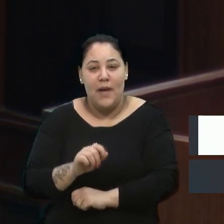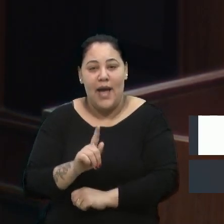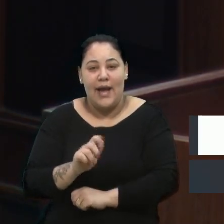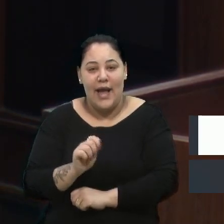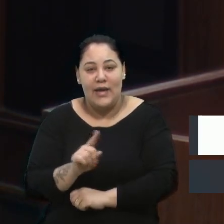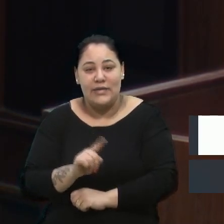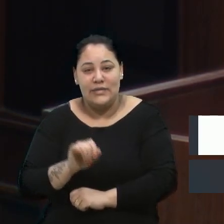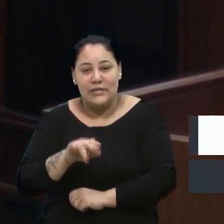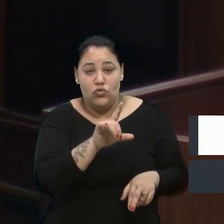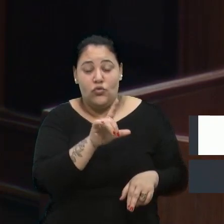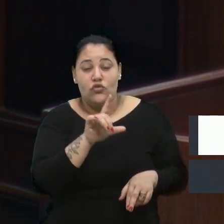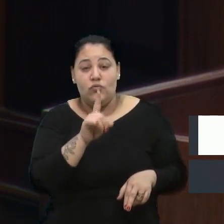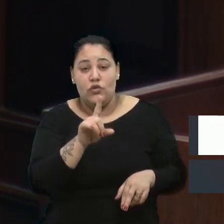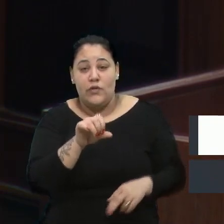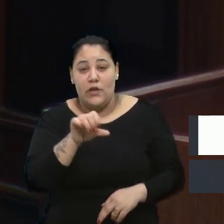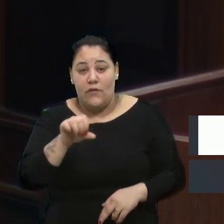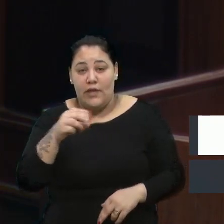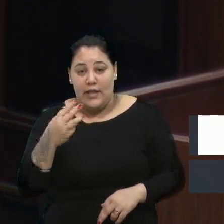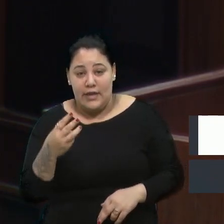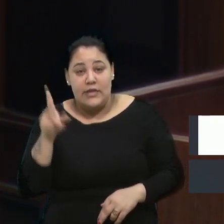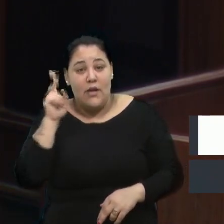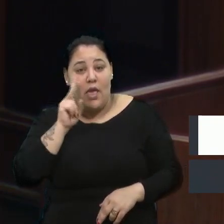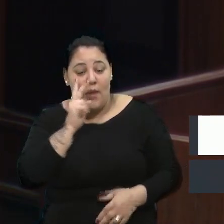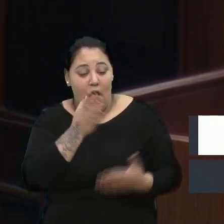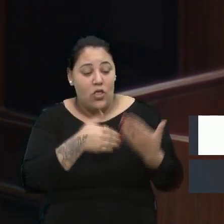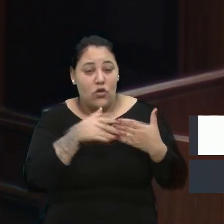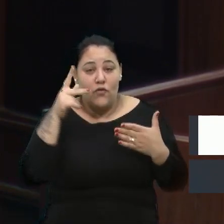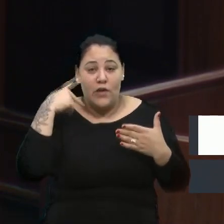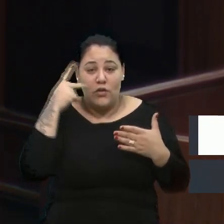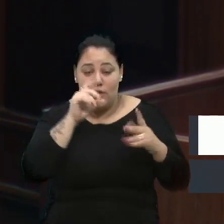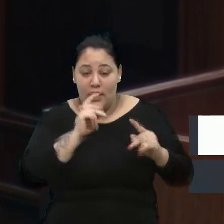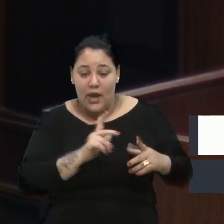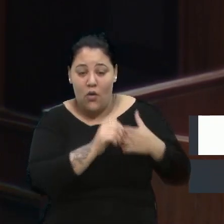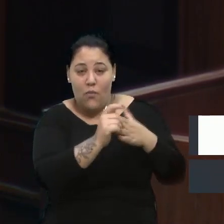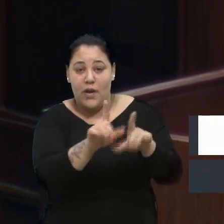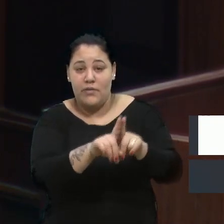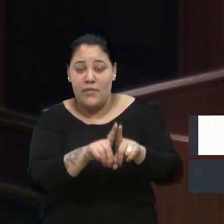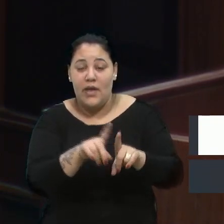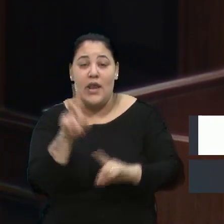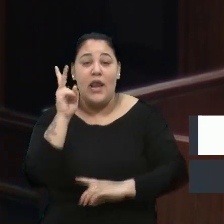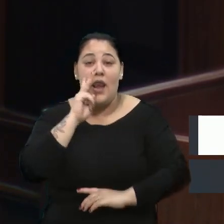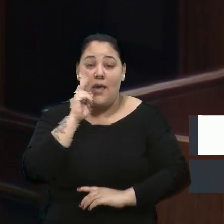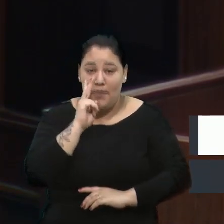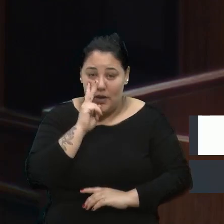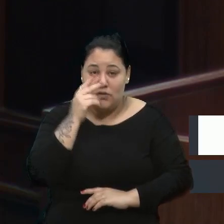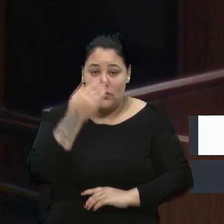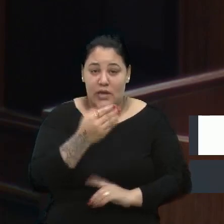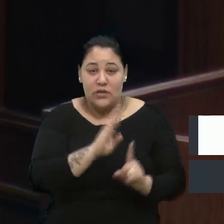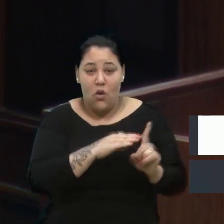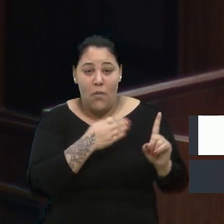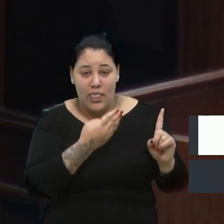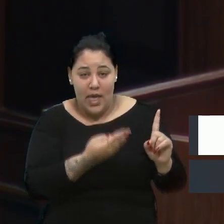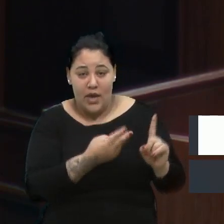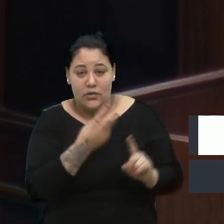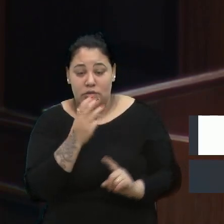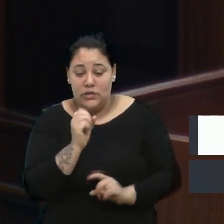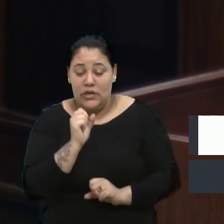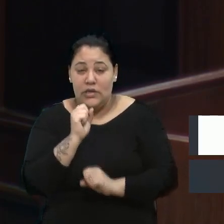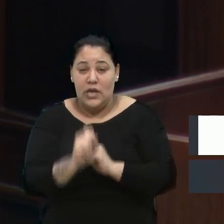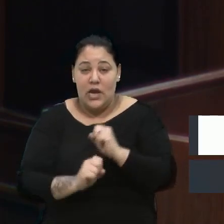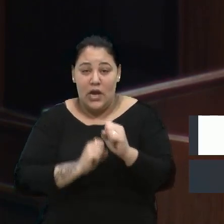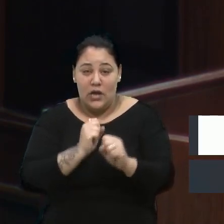de Aviamentos, que se localizava na esquina da Avenida Júlio com a Visconde. Lá em 53, com